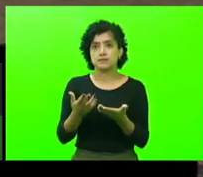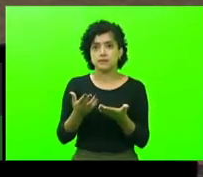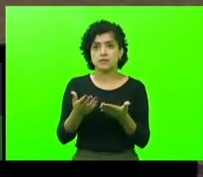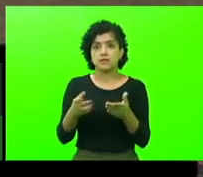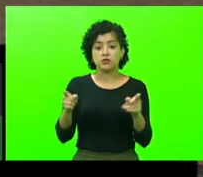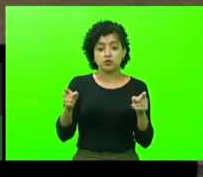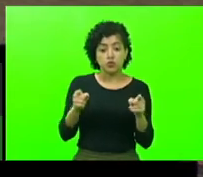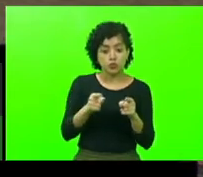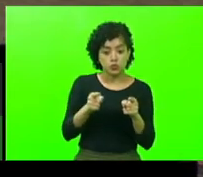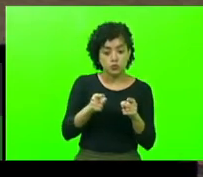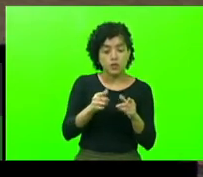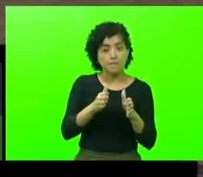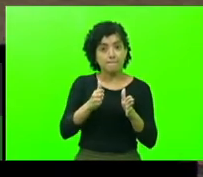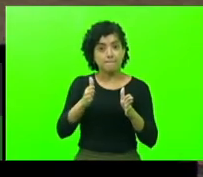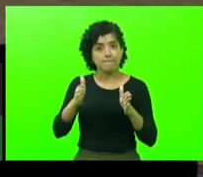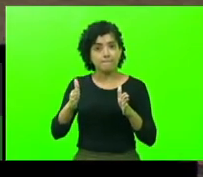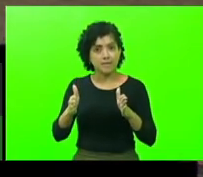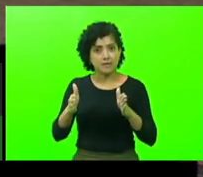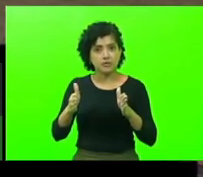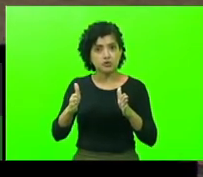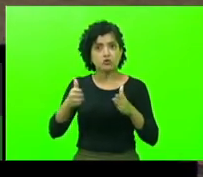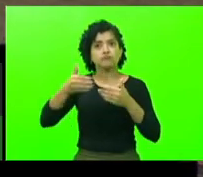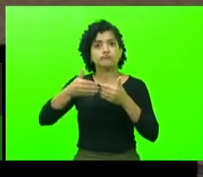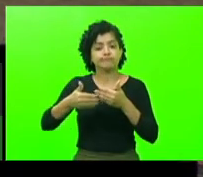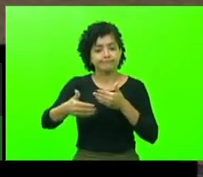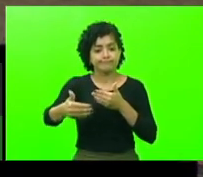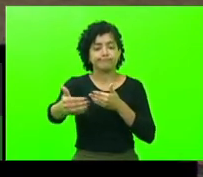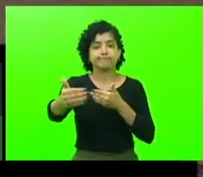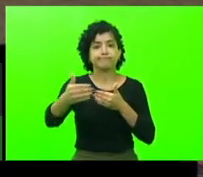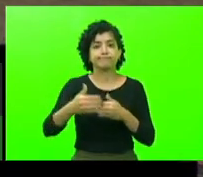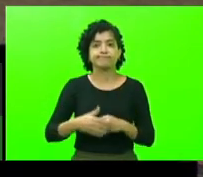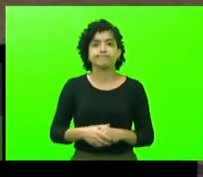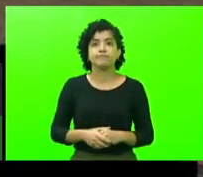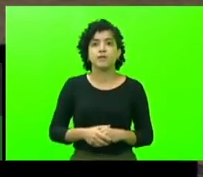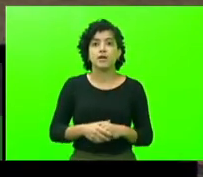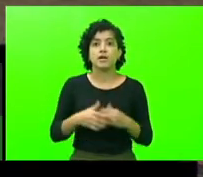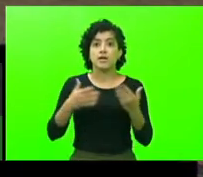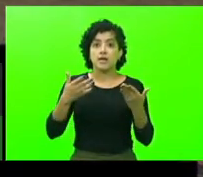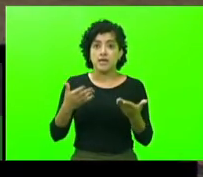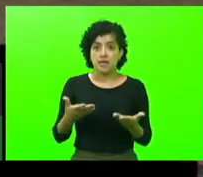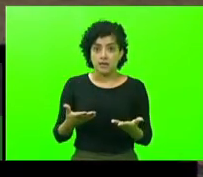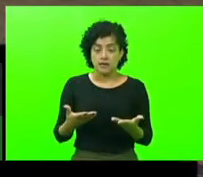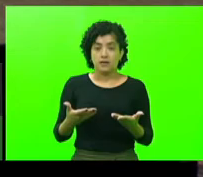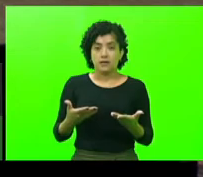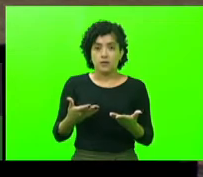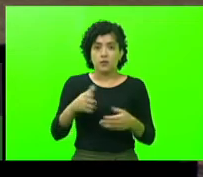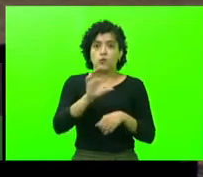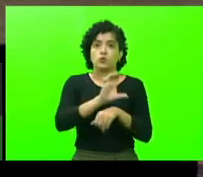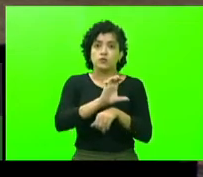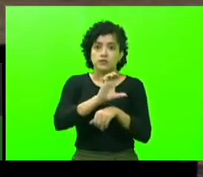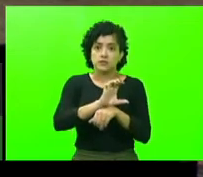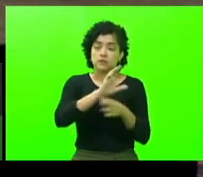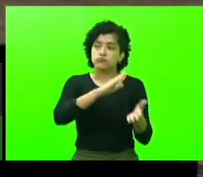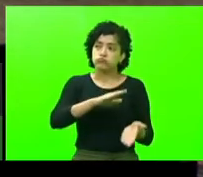prazo, de médio prazo e de longo prazo. Nós somos um estado